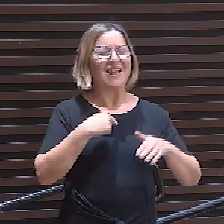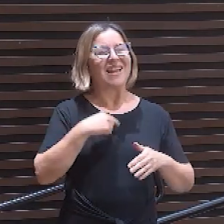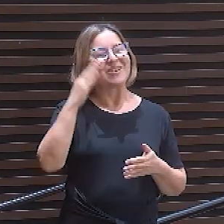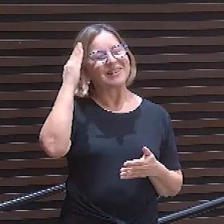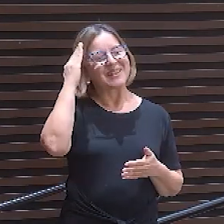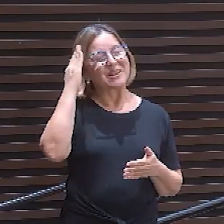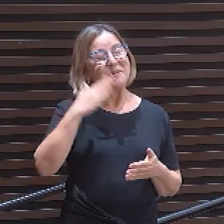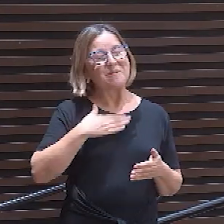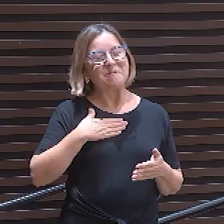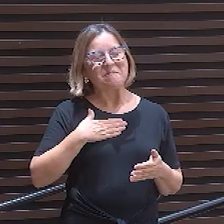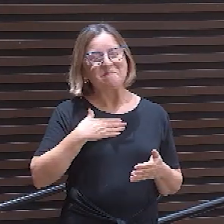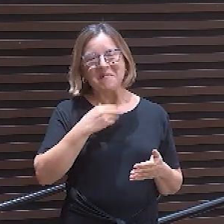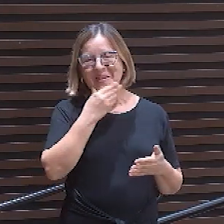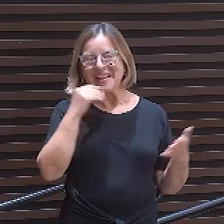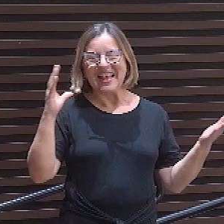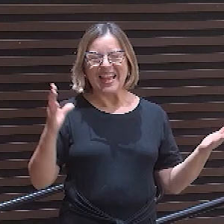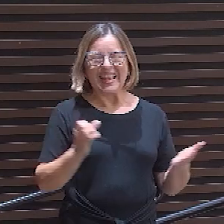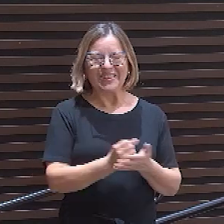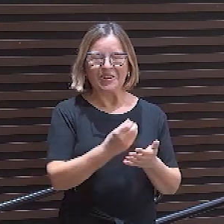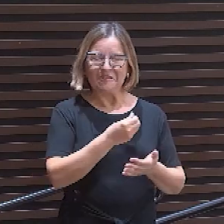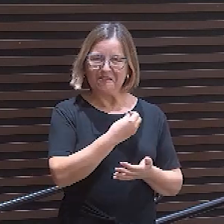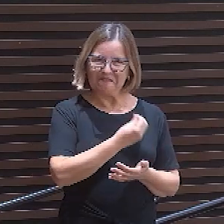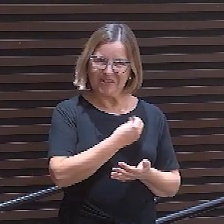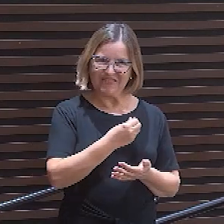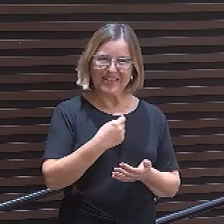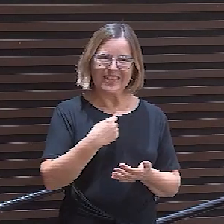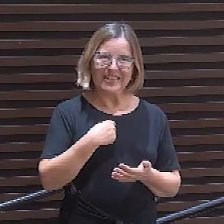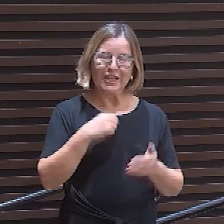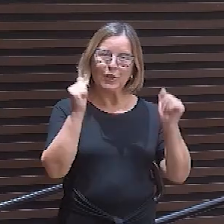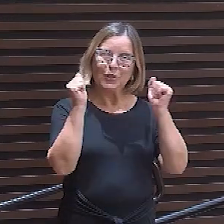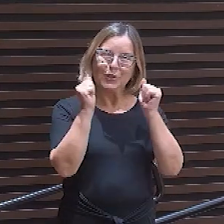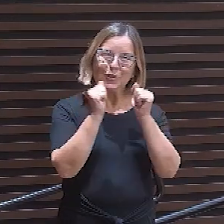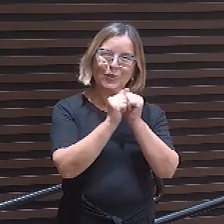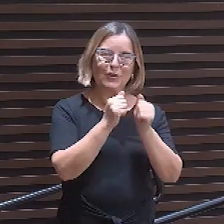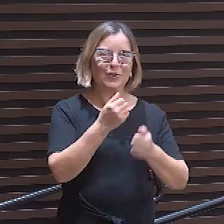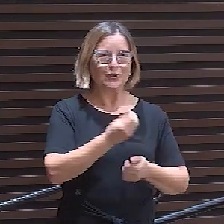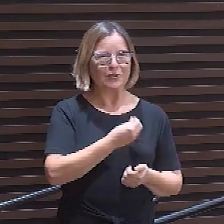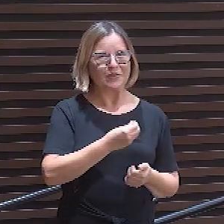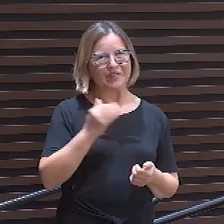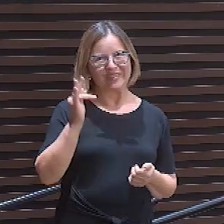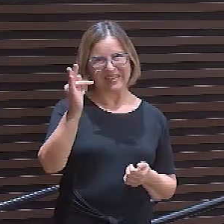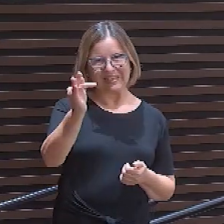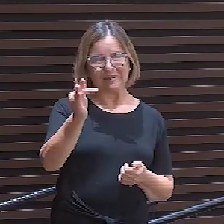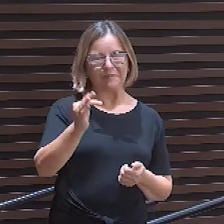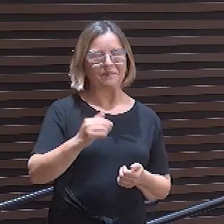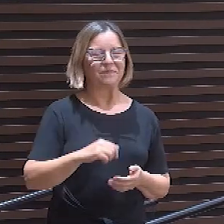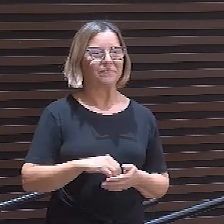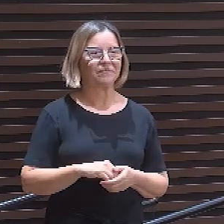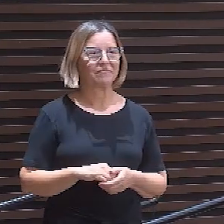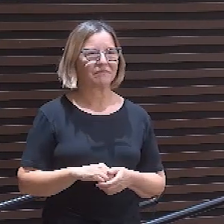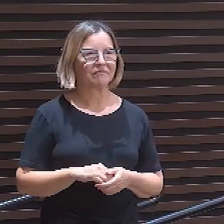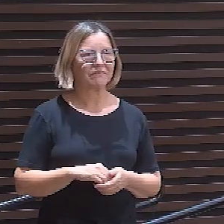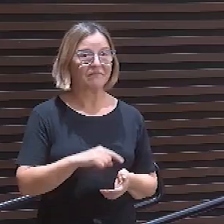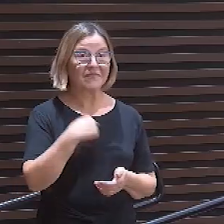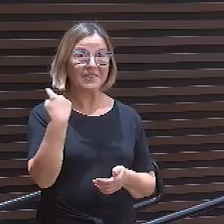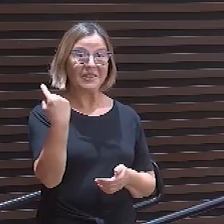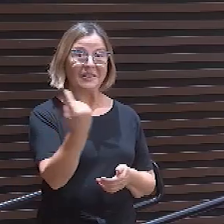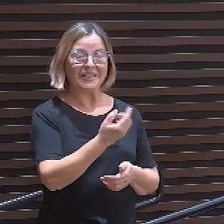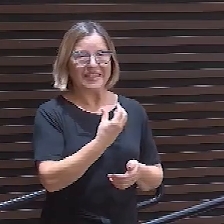com Ele eu viverei. Eu sei, a nossa caminhada cristã